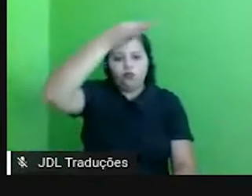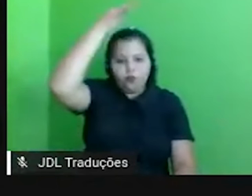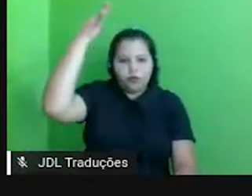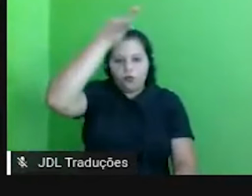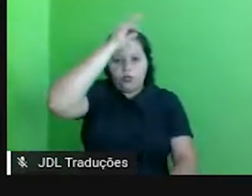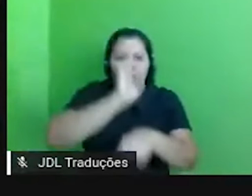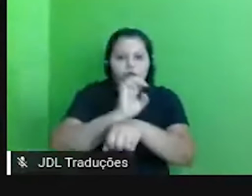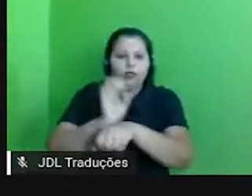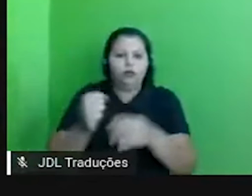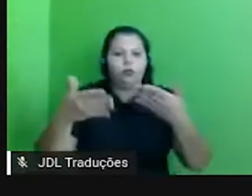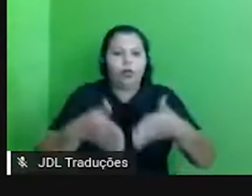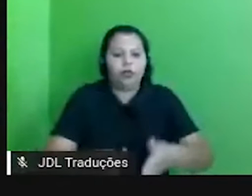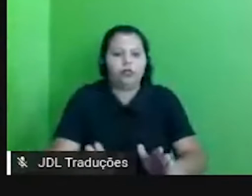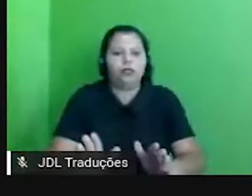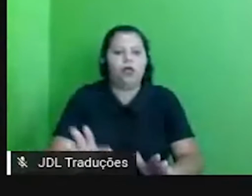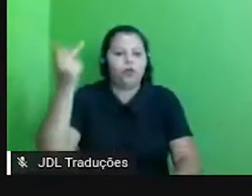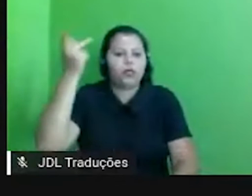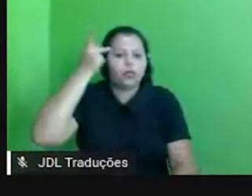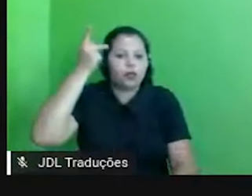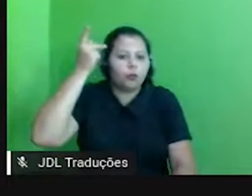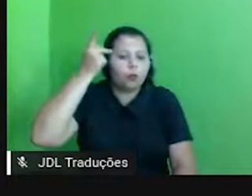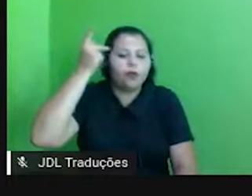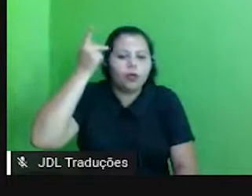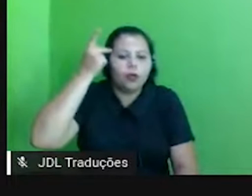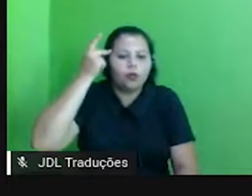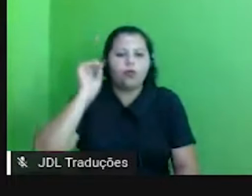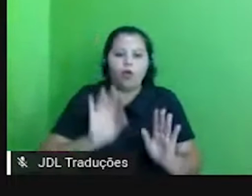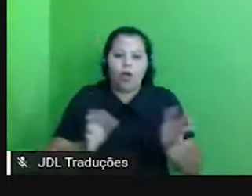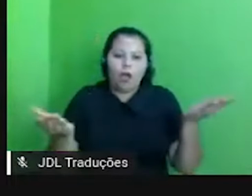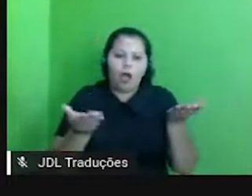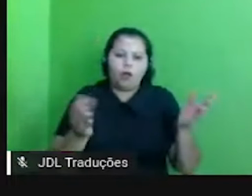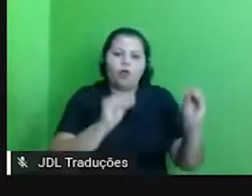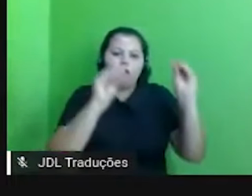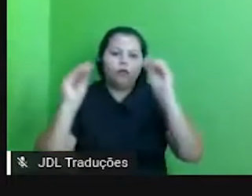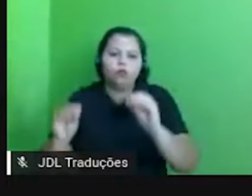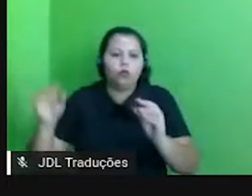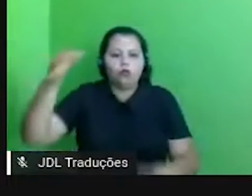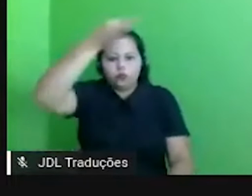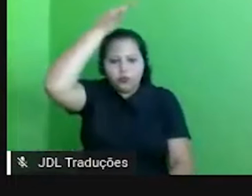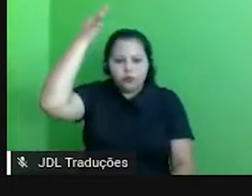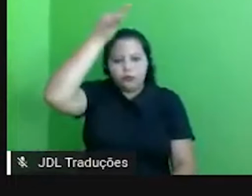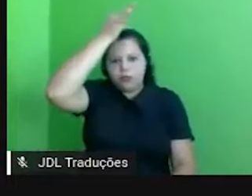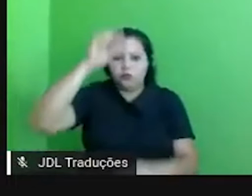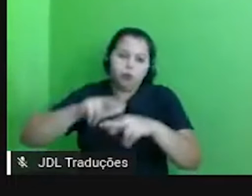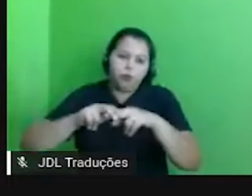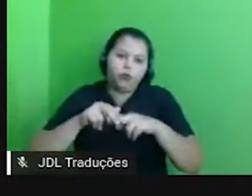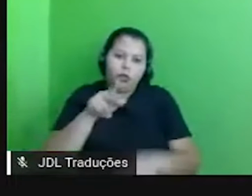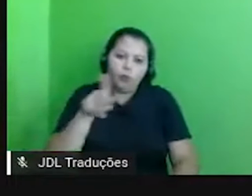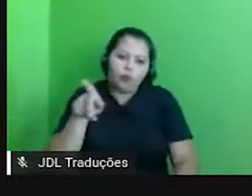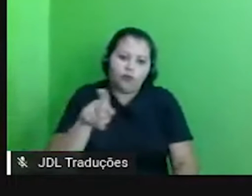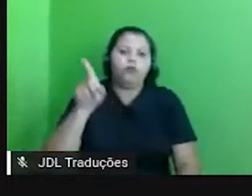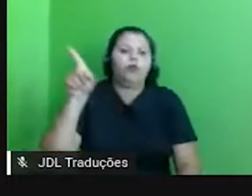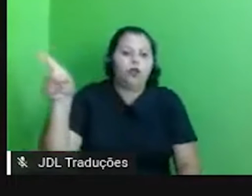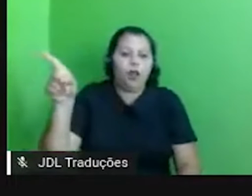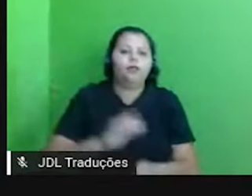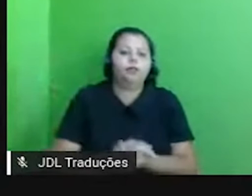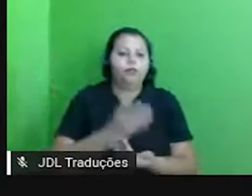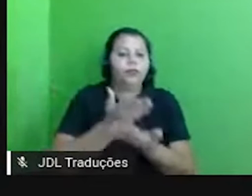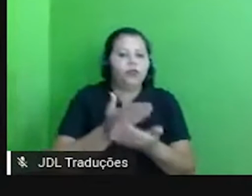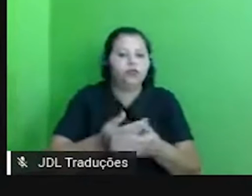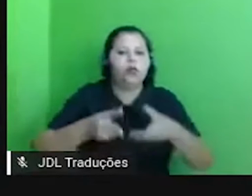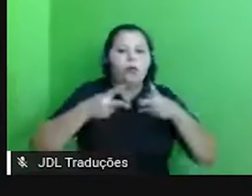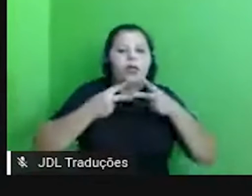na região metropolitana de São Paulo mas atualmente mora no Espírito Santo ela dela na UFF é o curso magistério